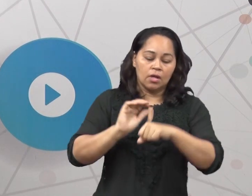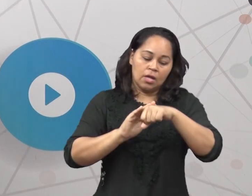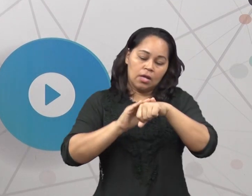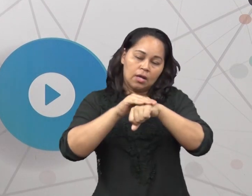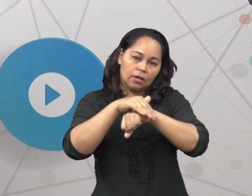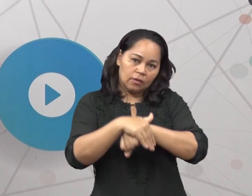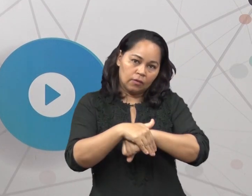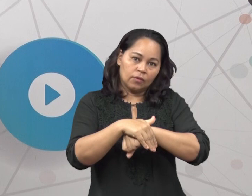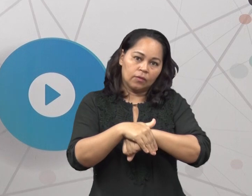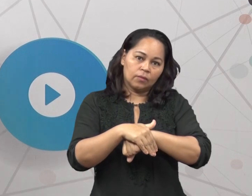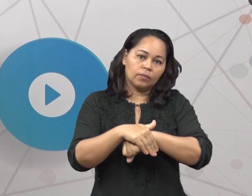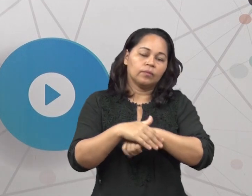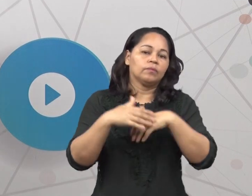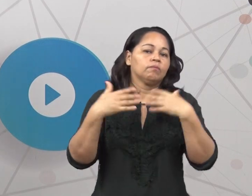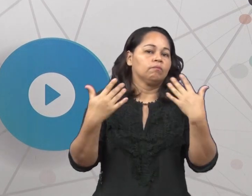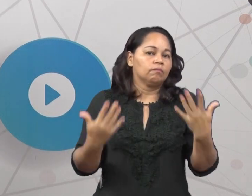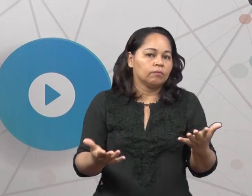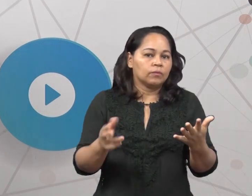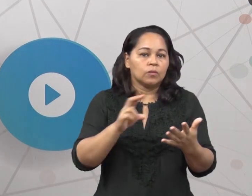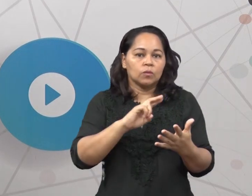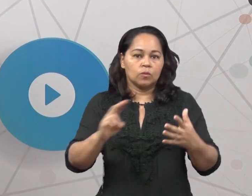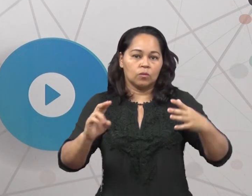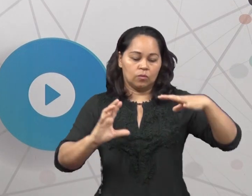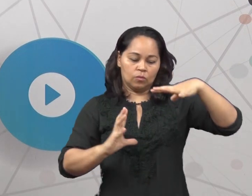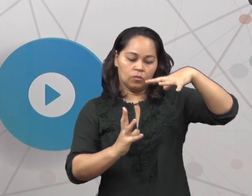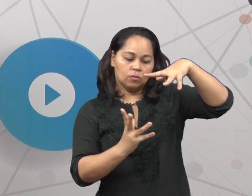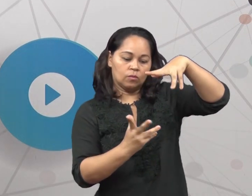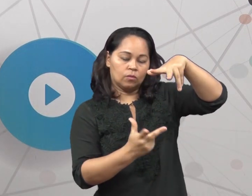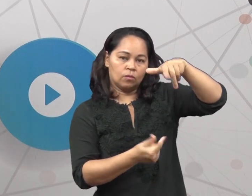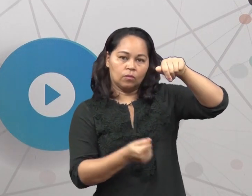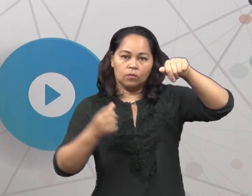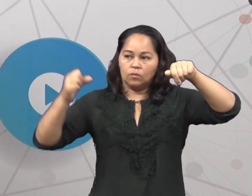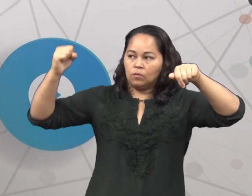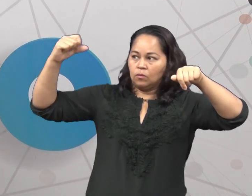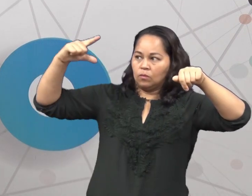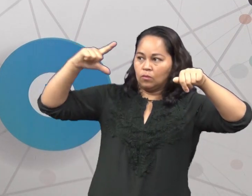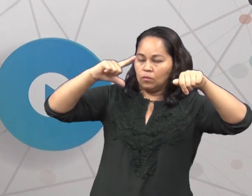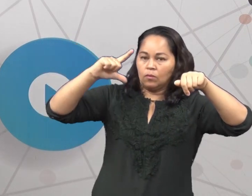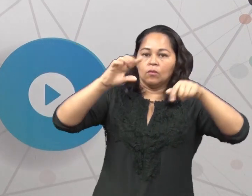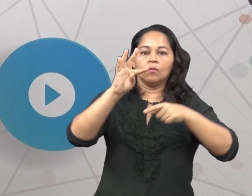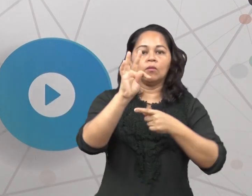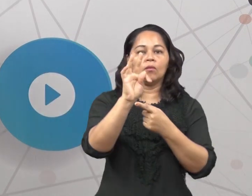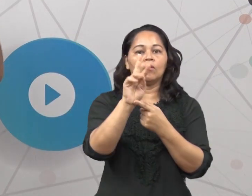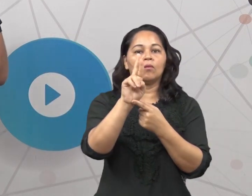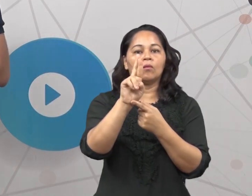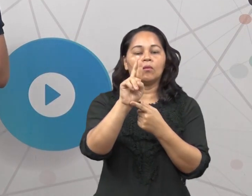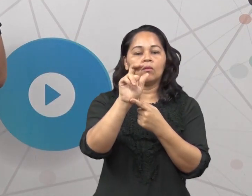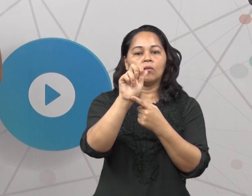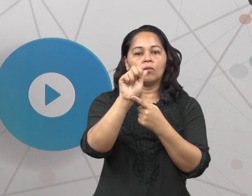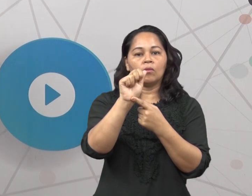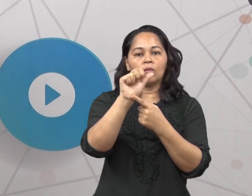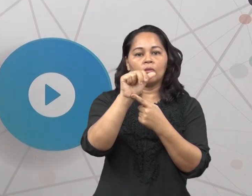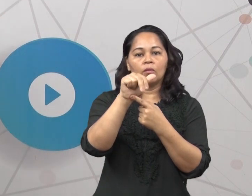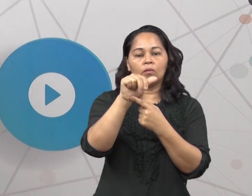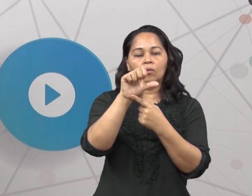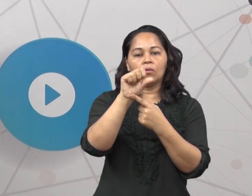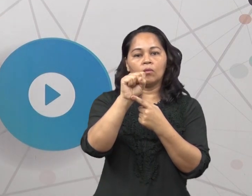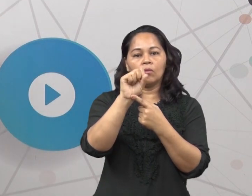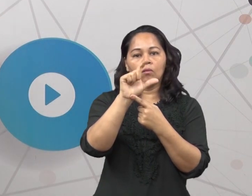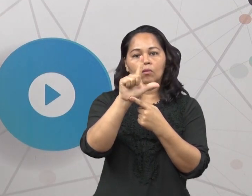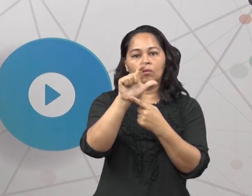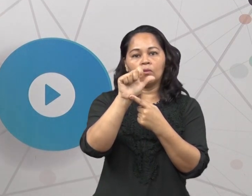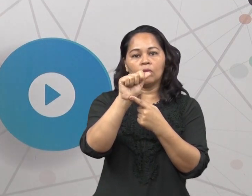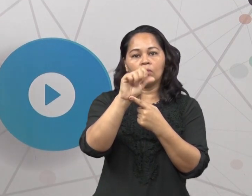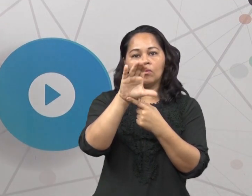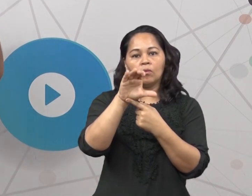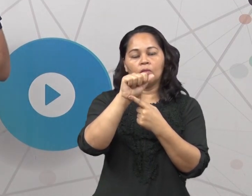de translação, que a Terra gira em torno do Sol. Todos os planetas estão ao redor do Sol.